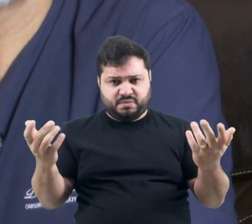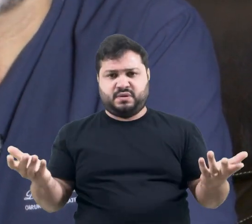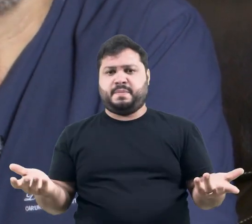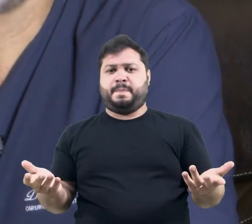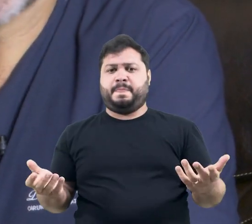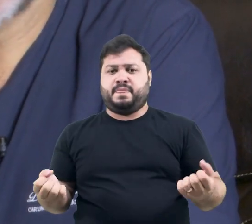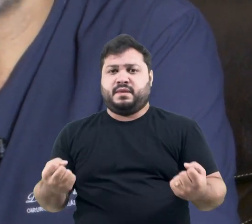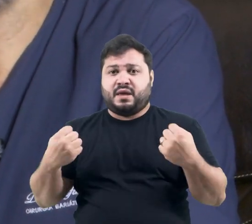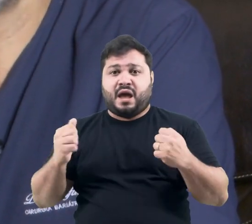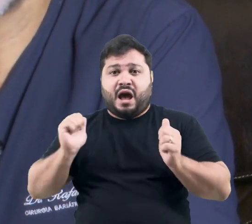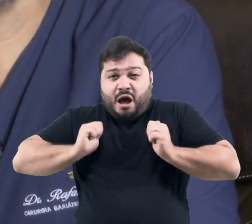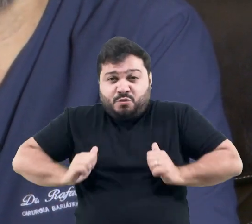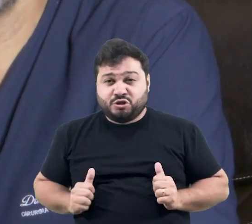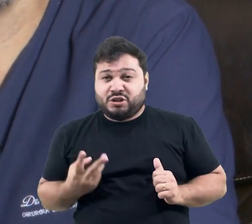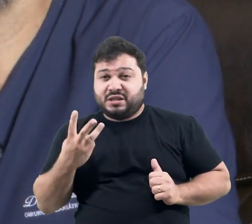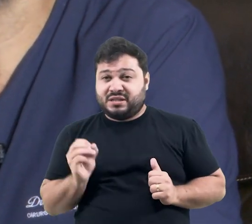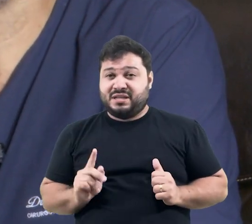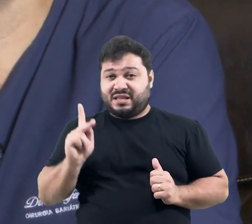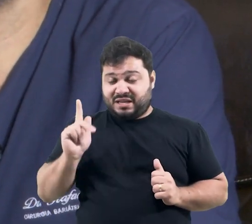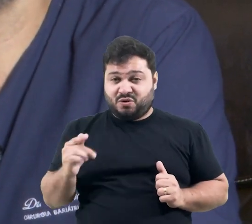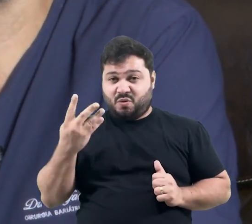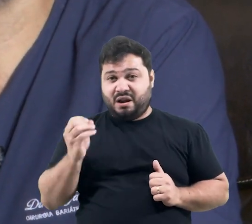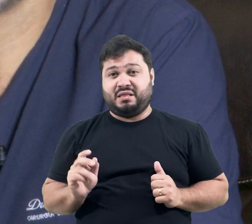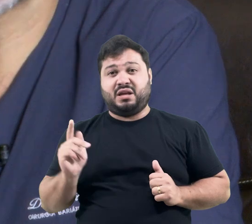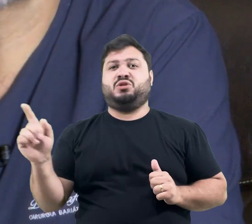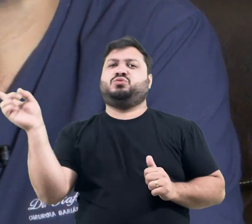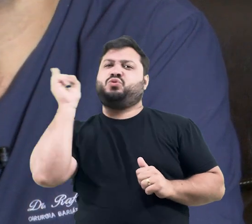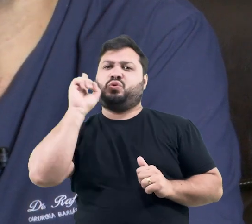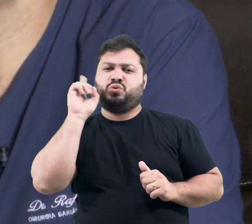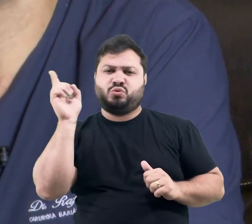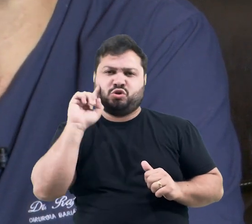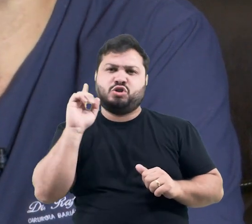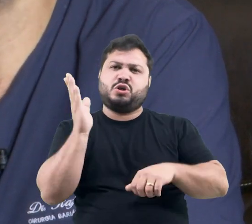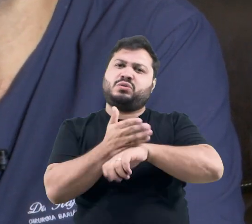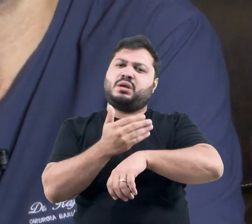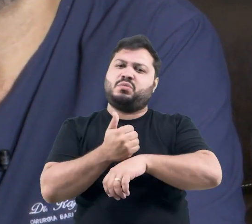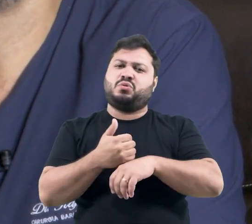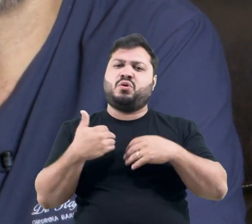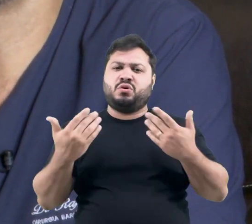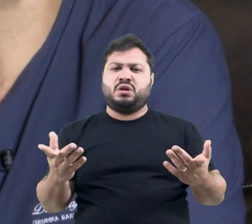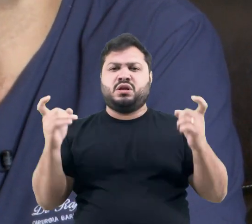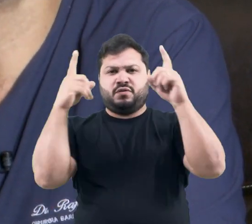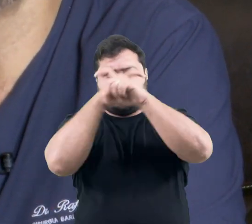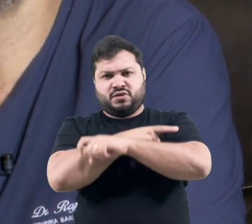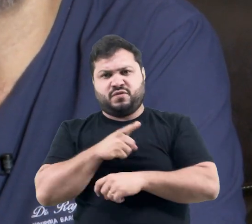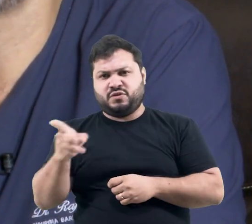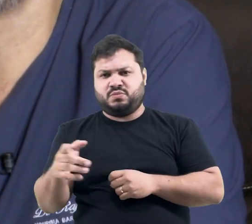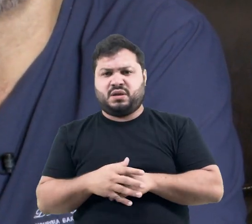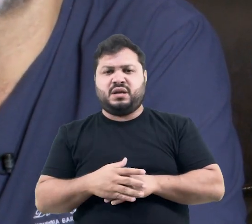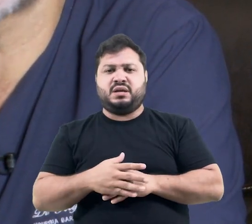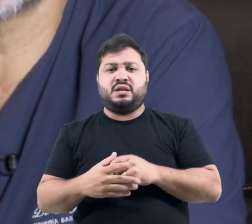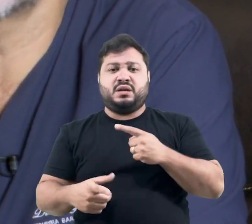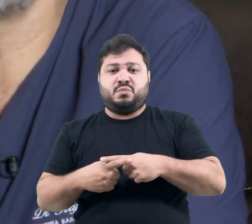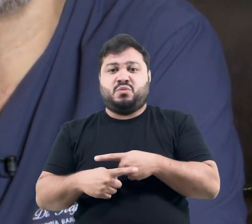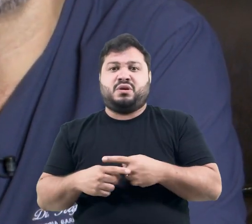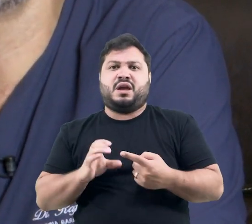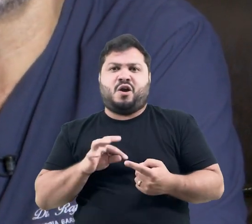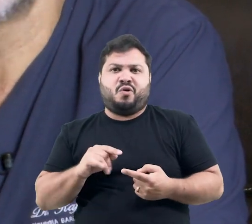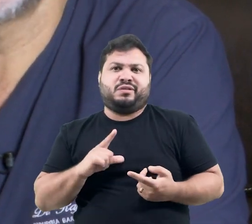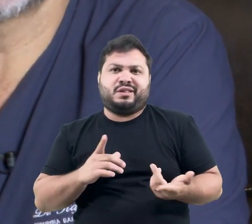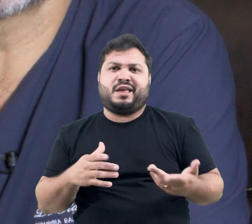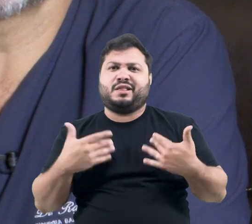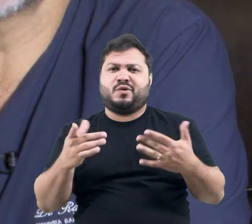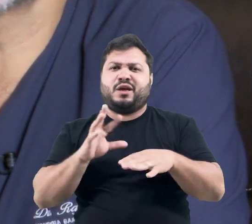academia. Cara, ele está carregando uma mochila de 30 quilos, 40 quilos nas costas todo dia, o tempo todo. Então fica muito difícil para ele, porque a conta